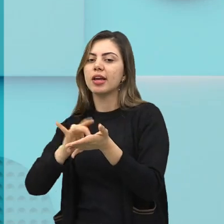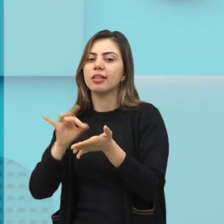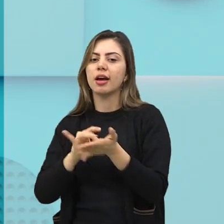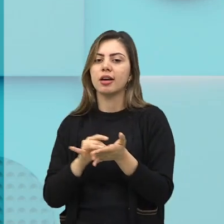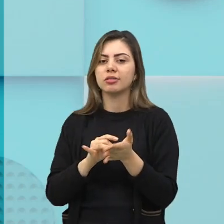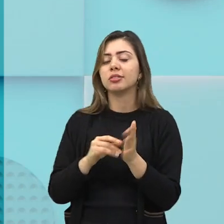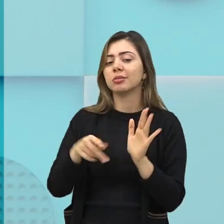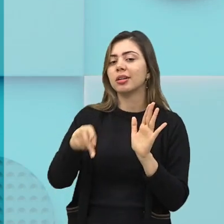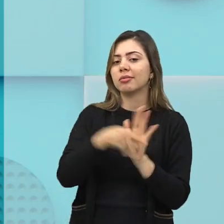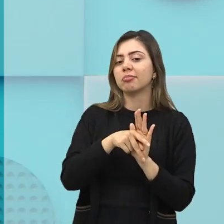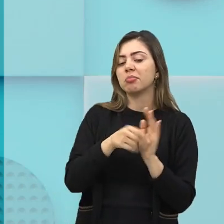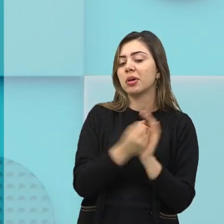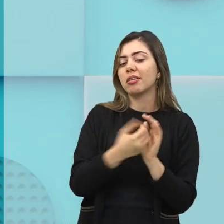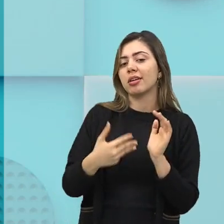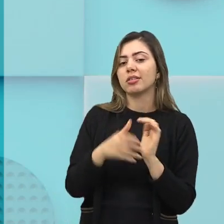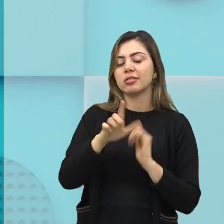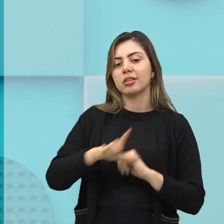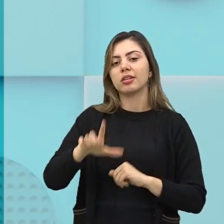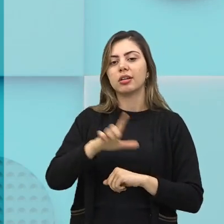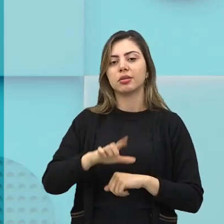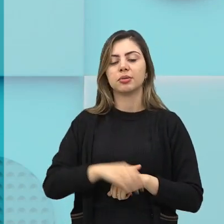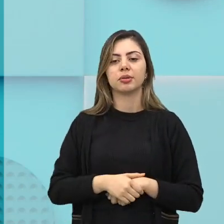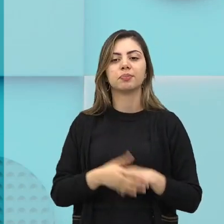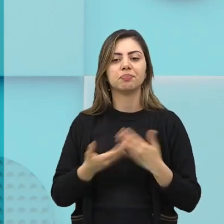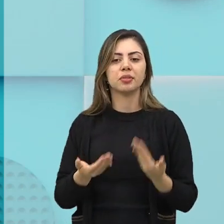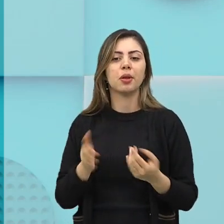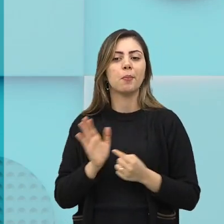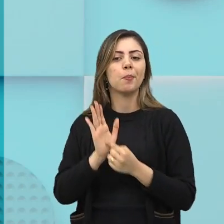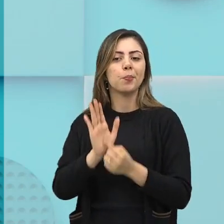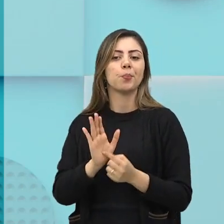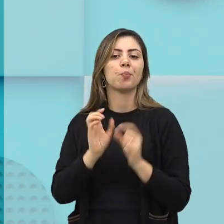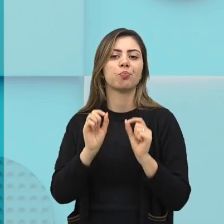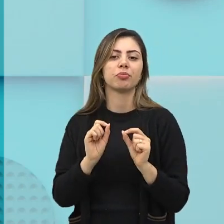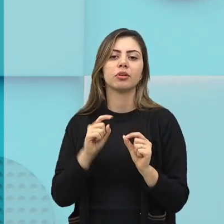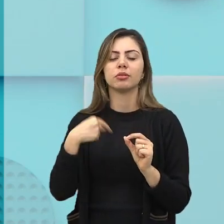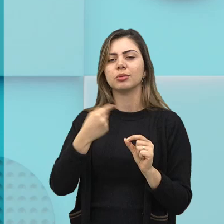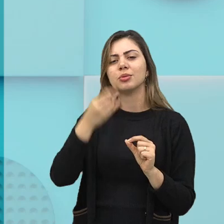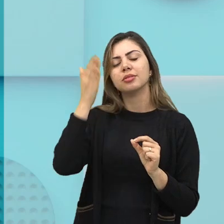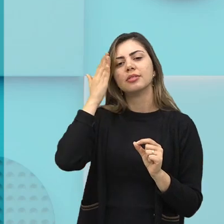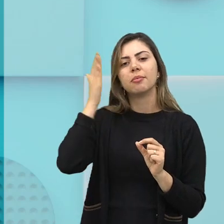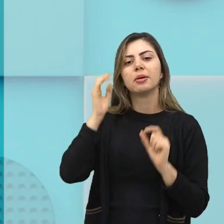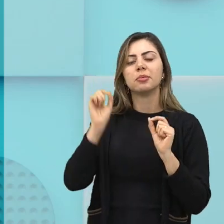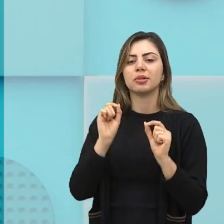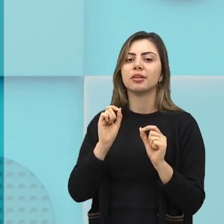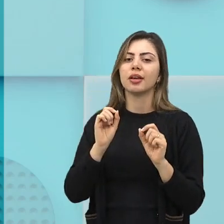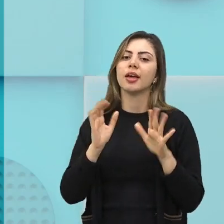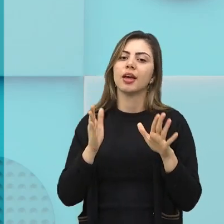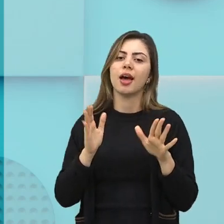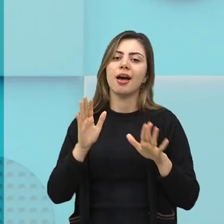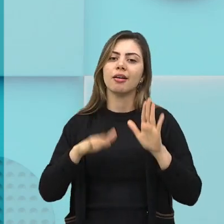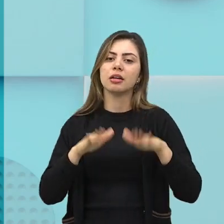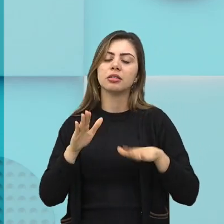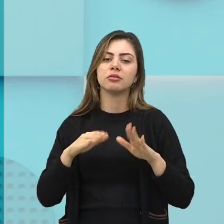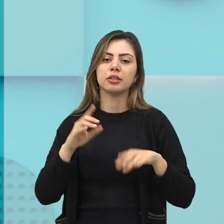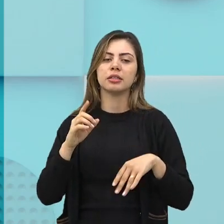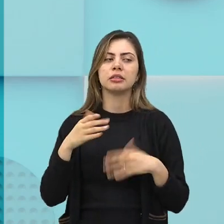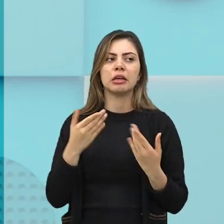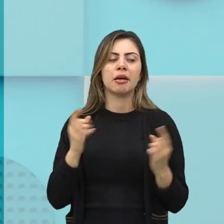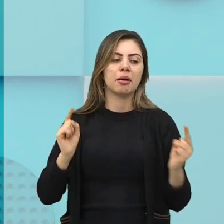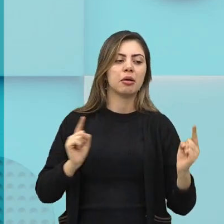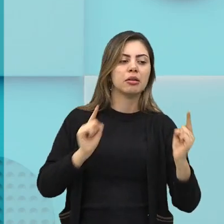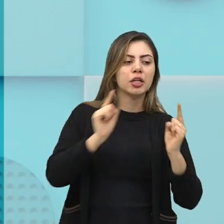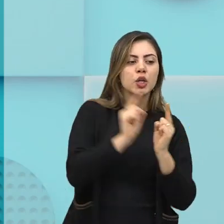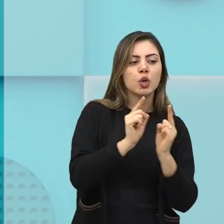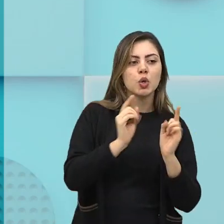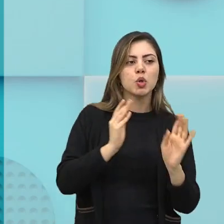parecer só uma notícia de jornal. E a ideia é para mostrar que, óbvio que o encontro nunca é muito pacífico dessa forma em que